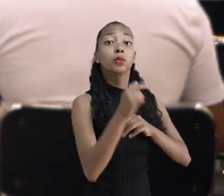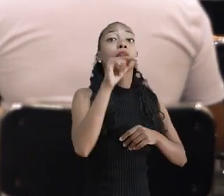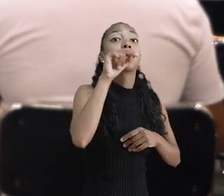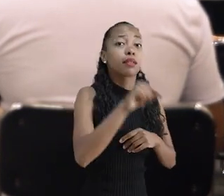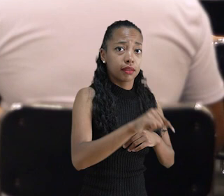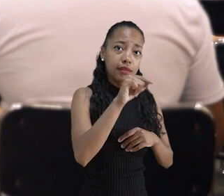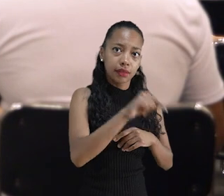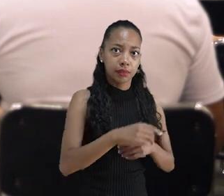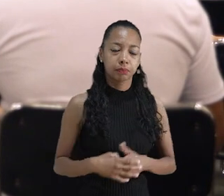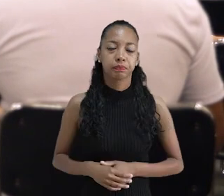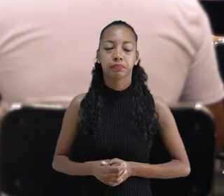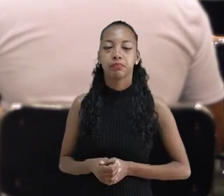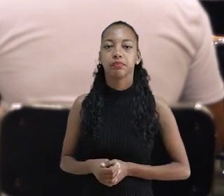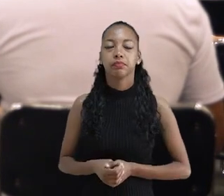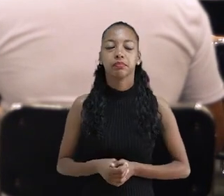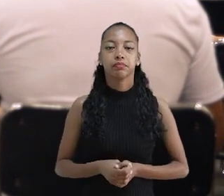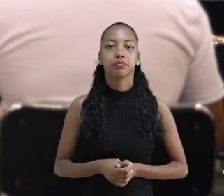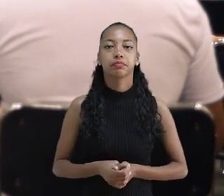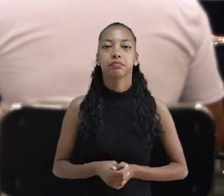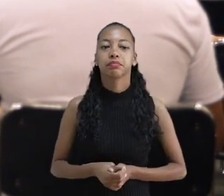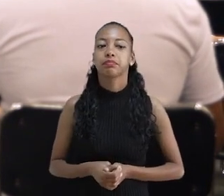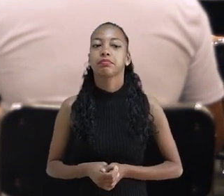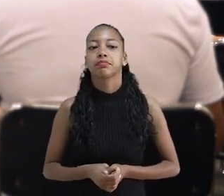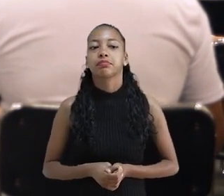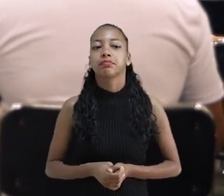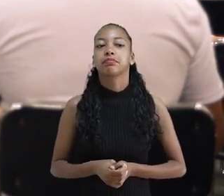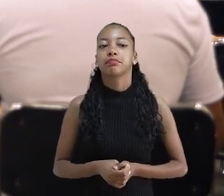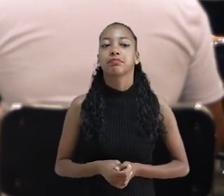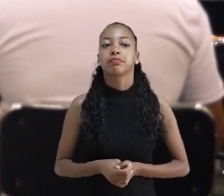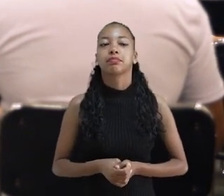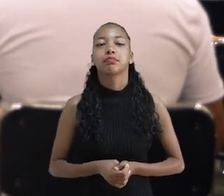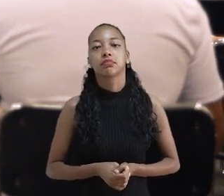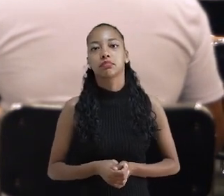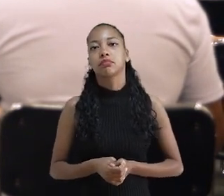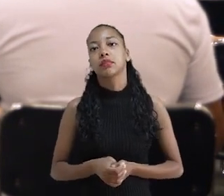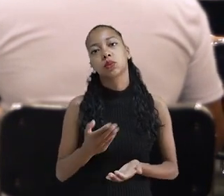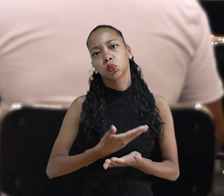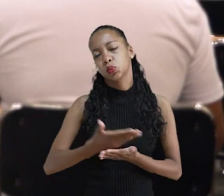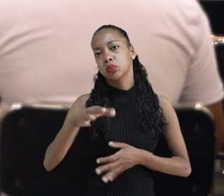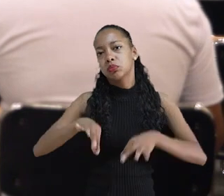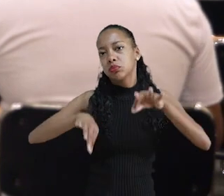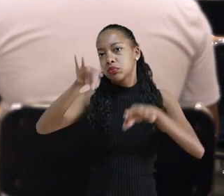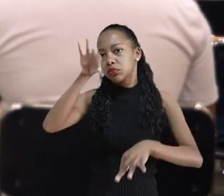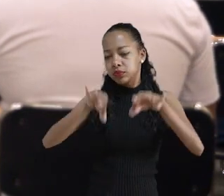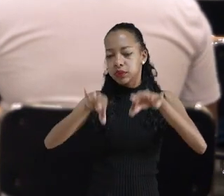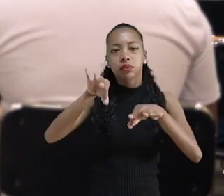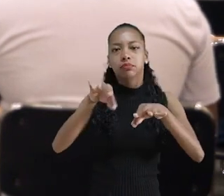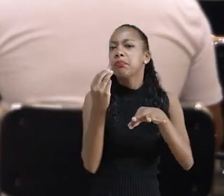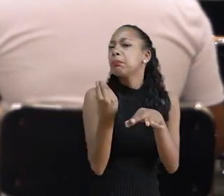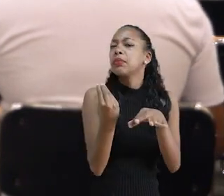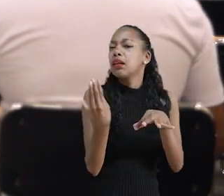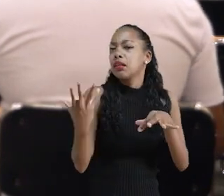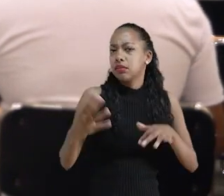né Eh mas ampliando isso né pros diversos territórios eh essa oficina filme de bairro